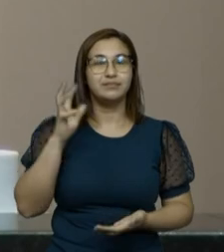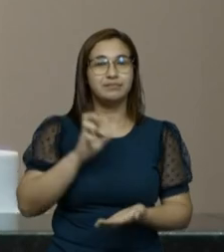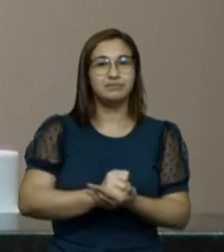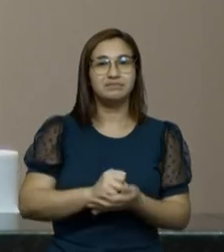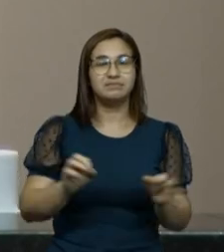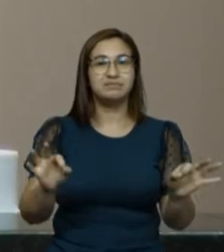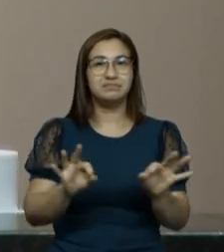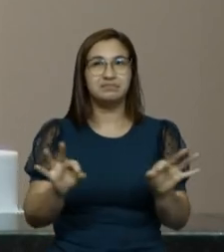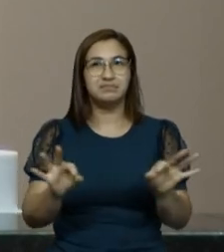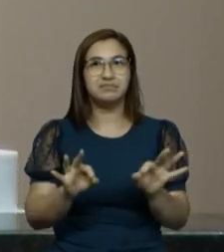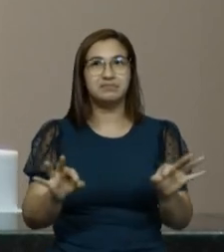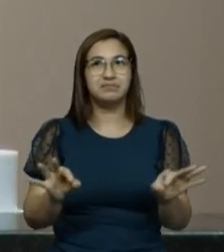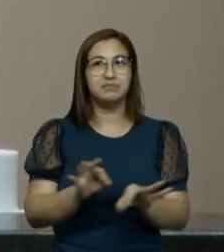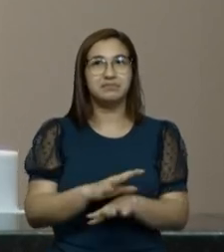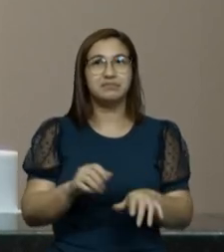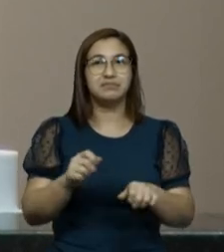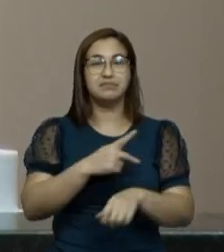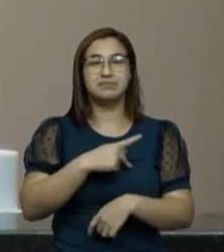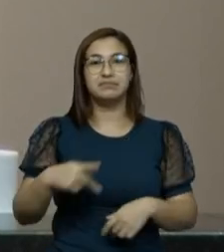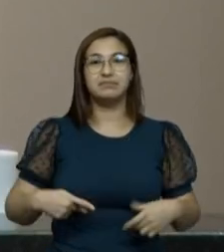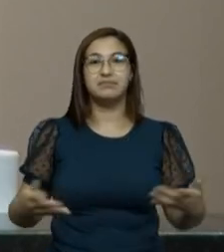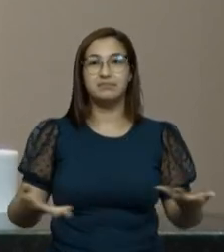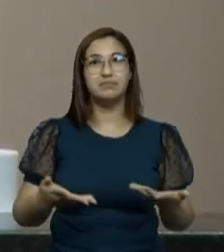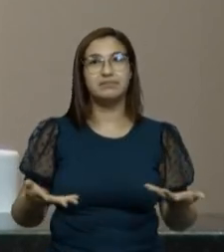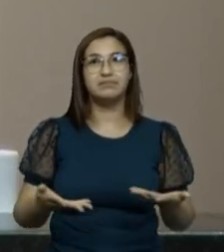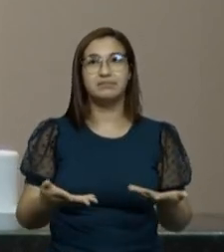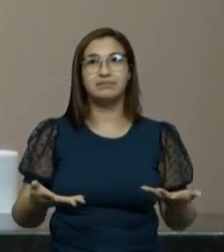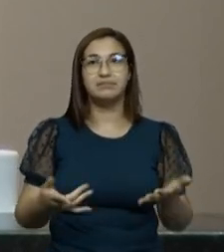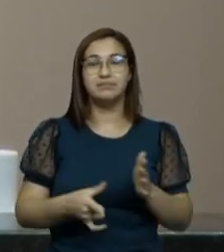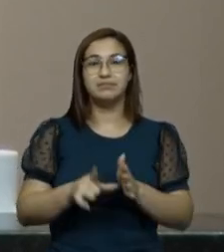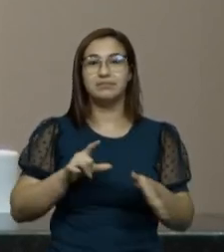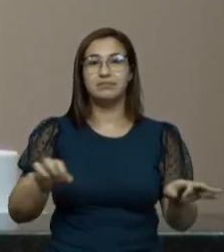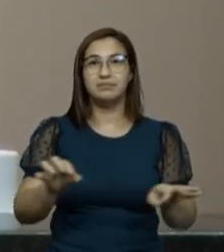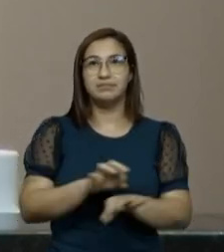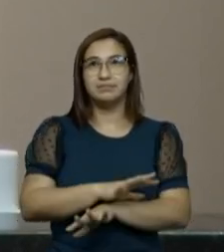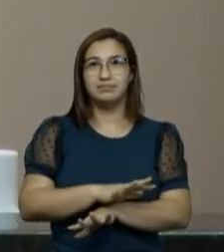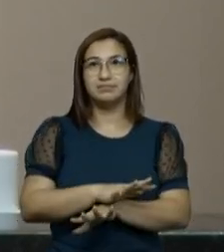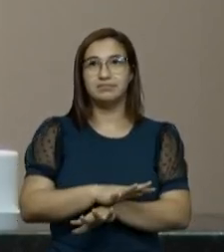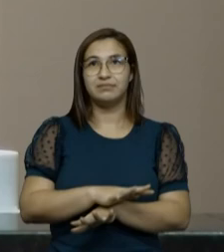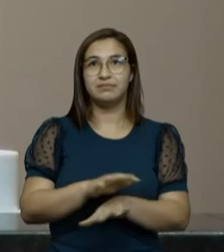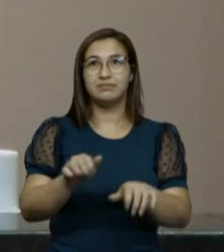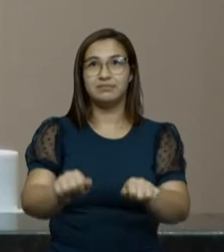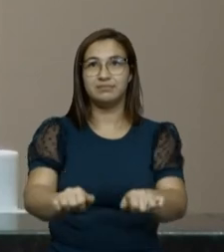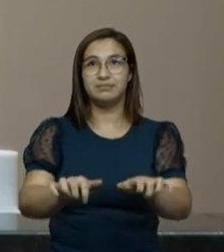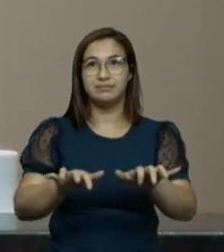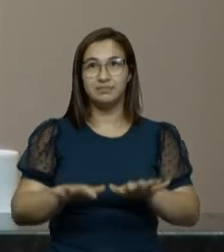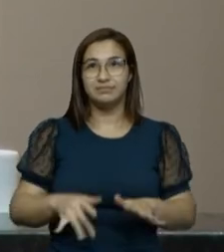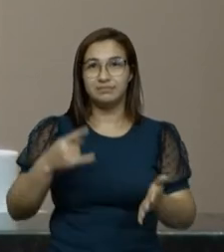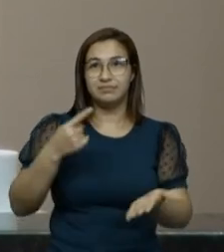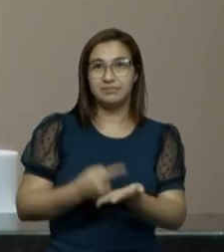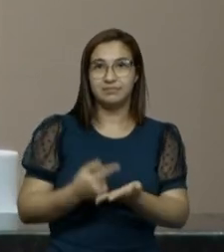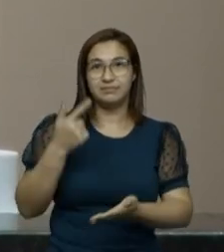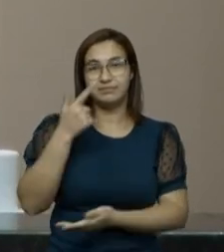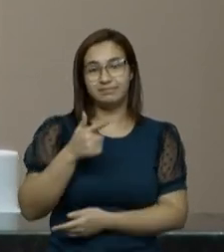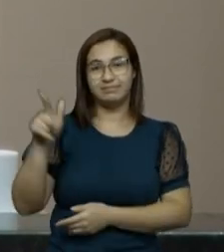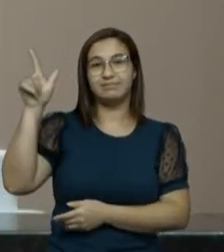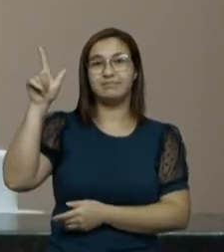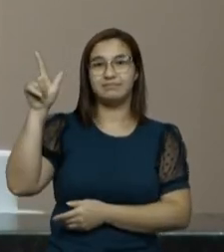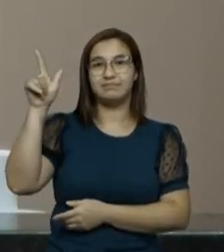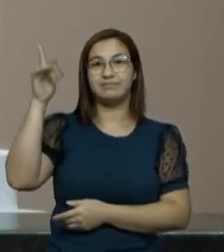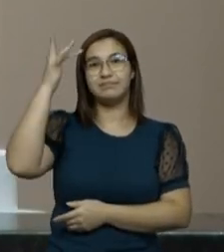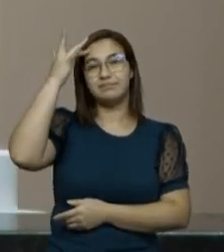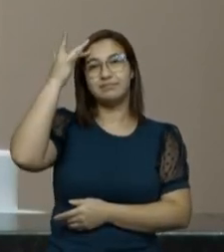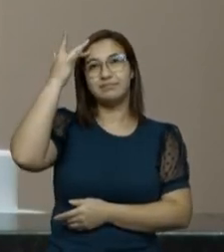oradores inscritos, esta presidência, antes de encerrar a presente sessão, convoca